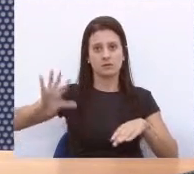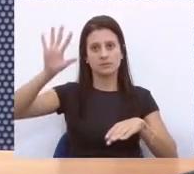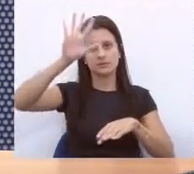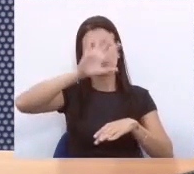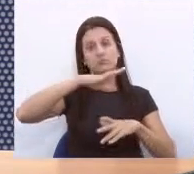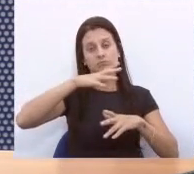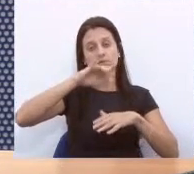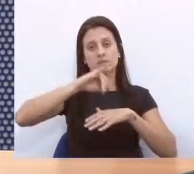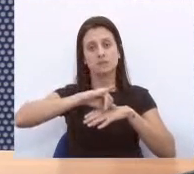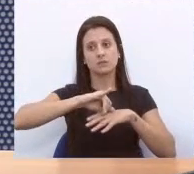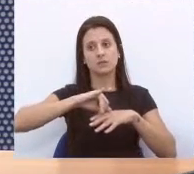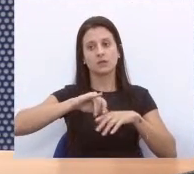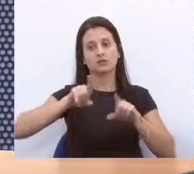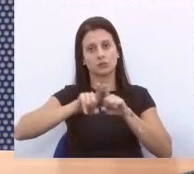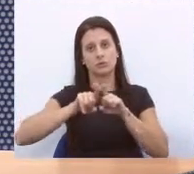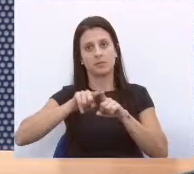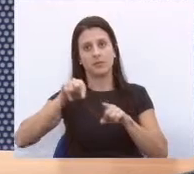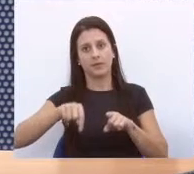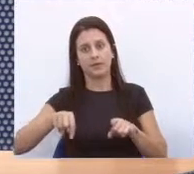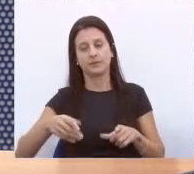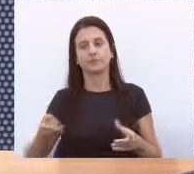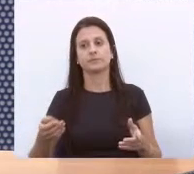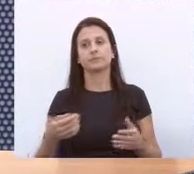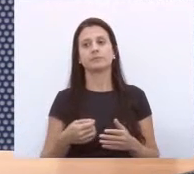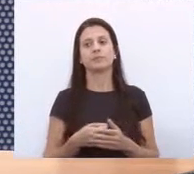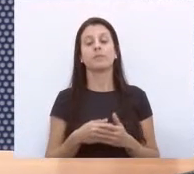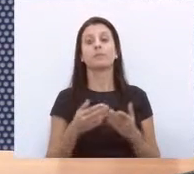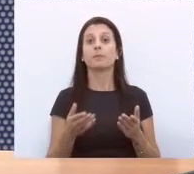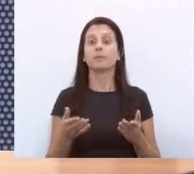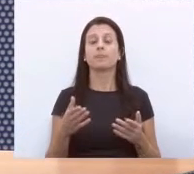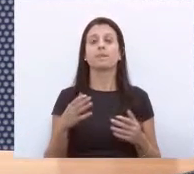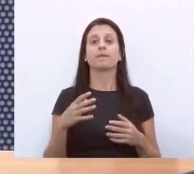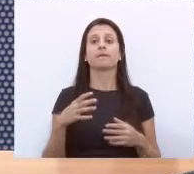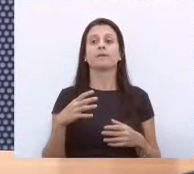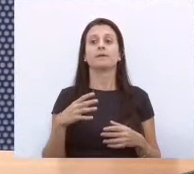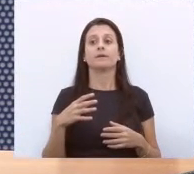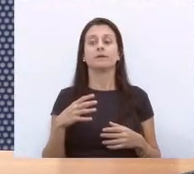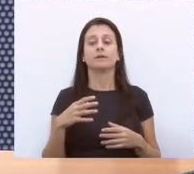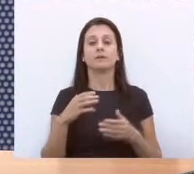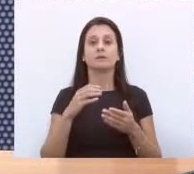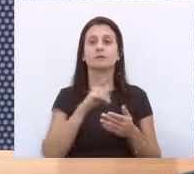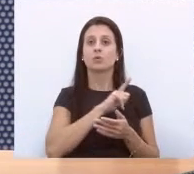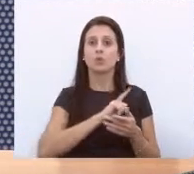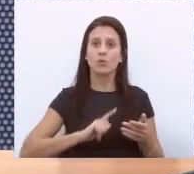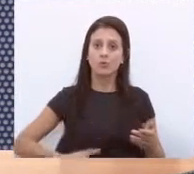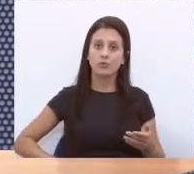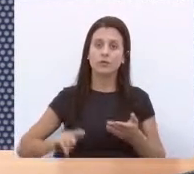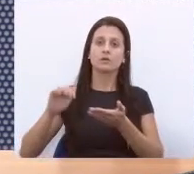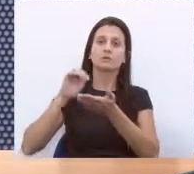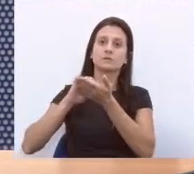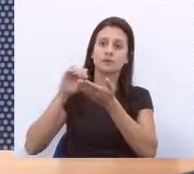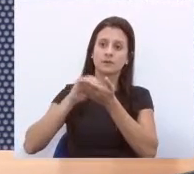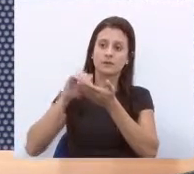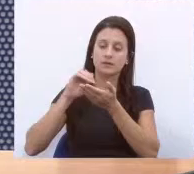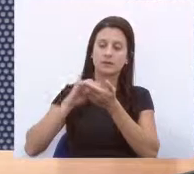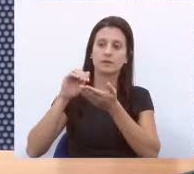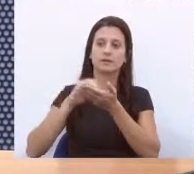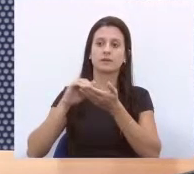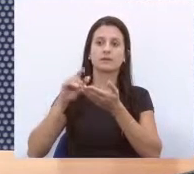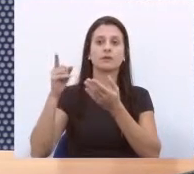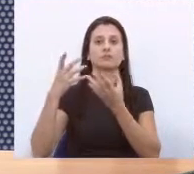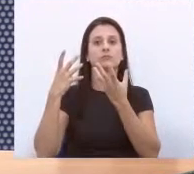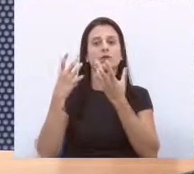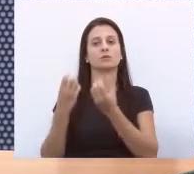né não foge disso mas o governo através da secretaria de governo benê ele